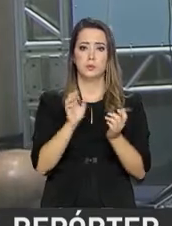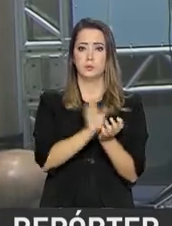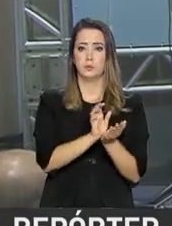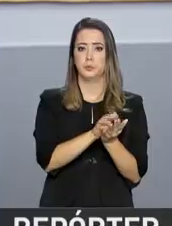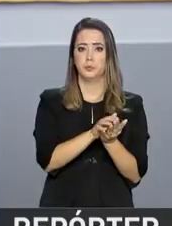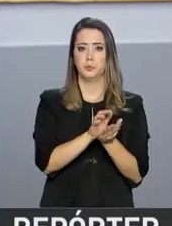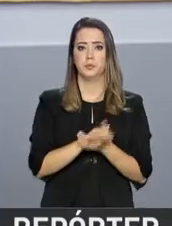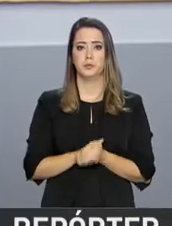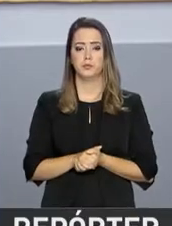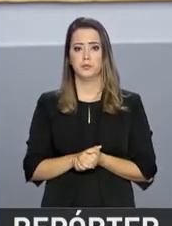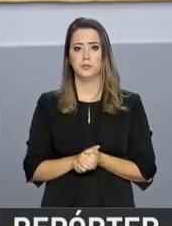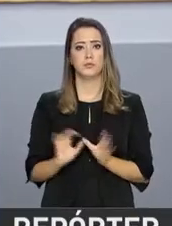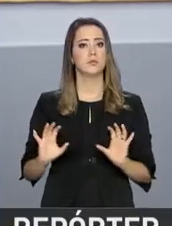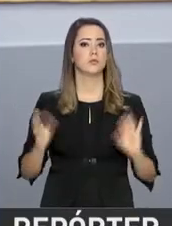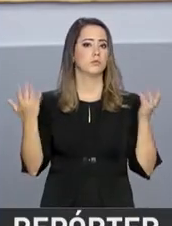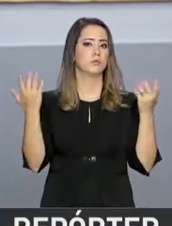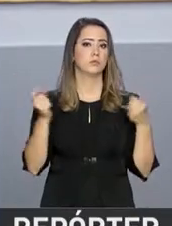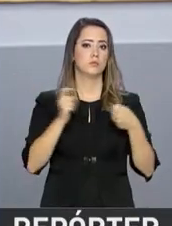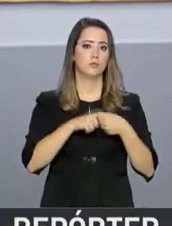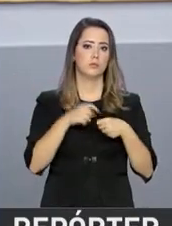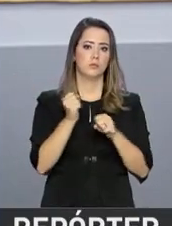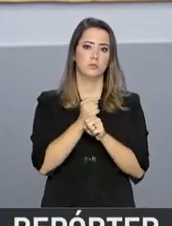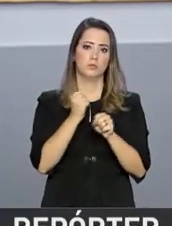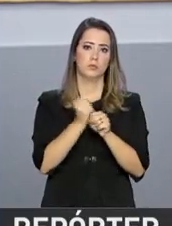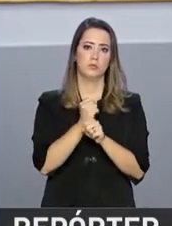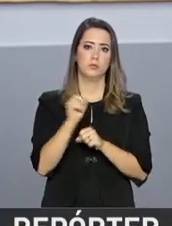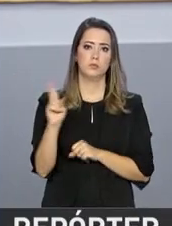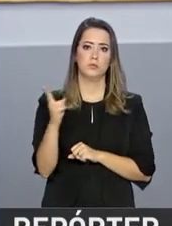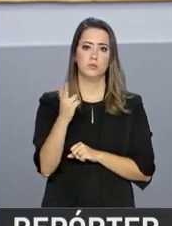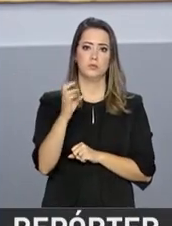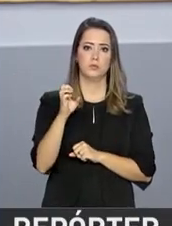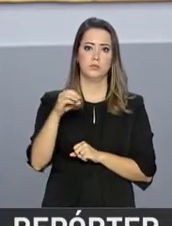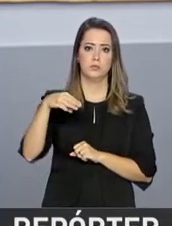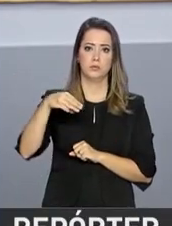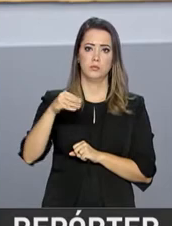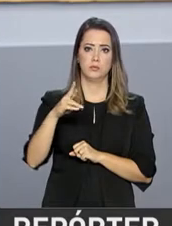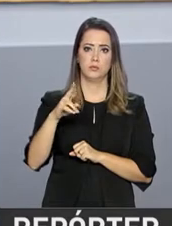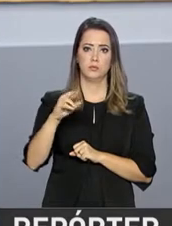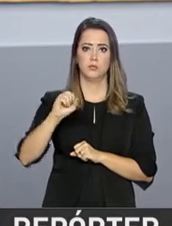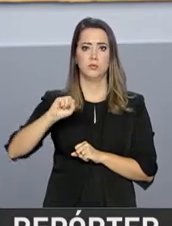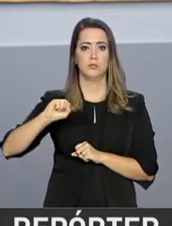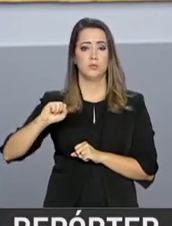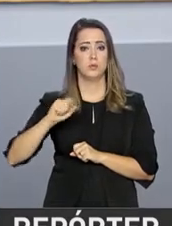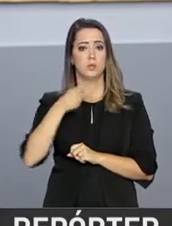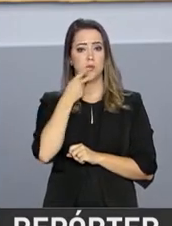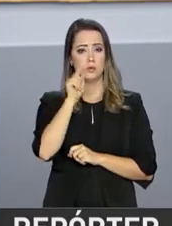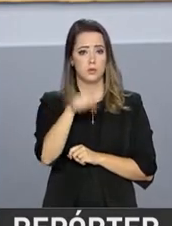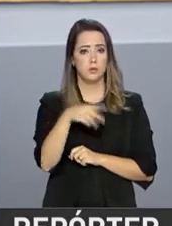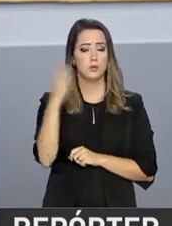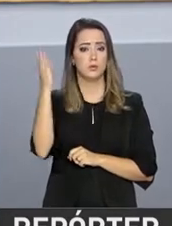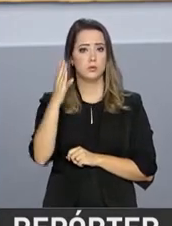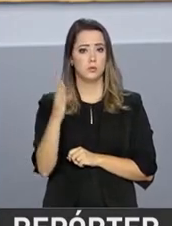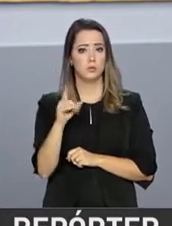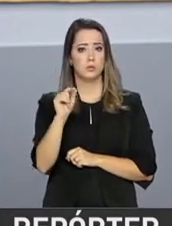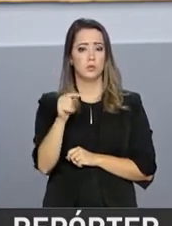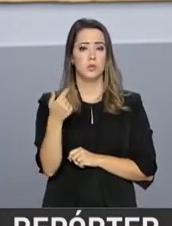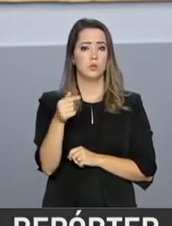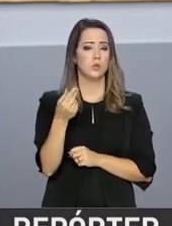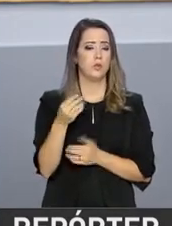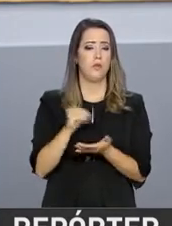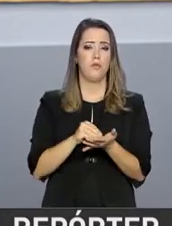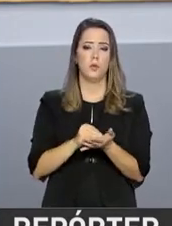pernambucano. Na cerimônia de retomada das obras da Hemobras, o presidente Michel Temer garantiu que não vão